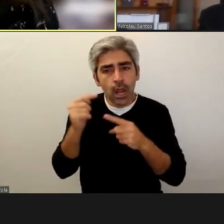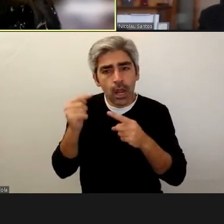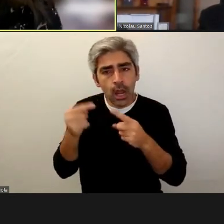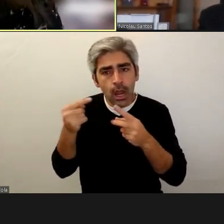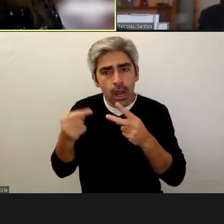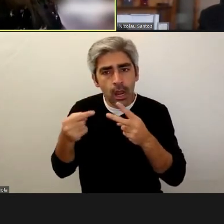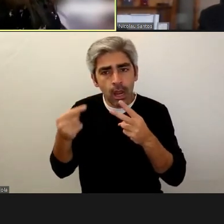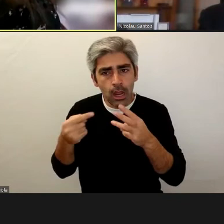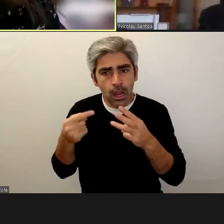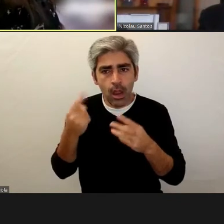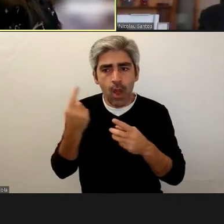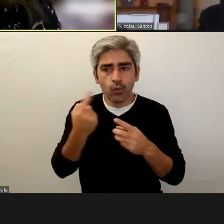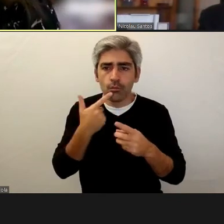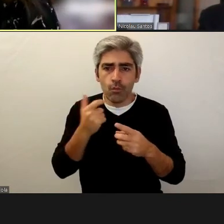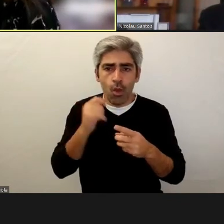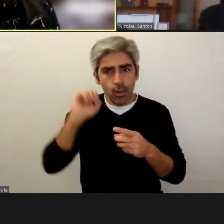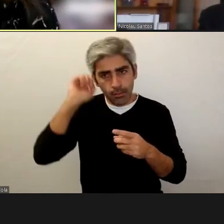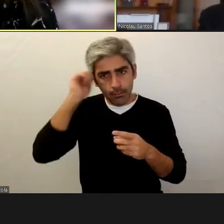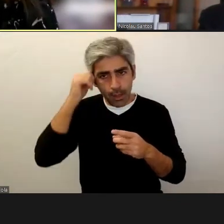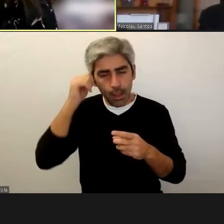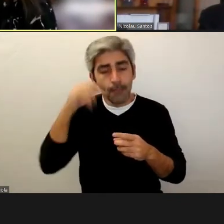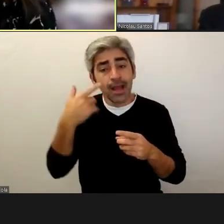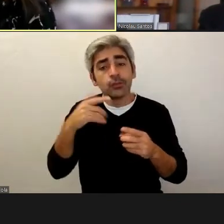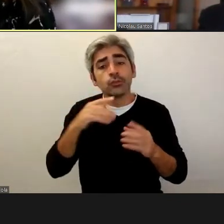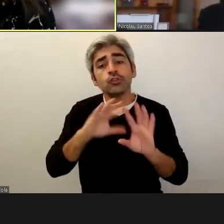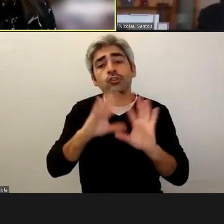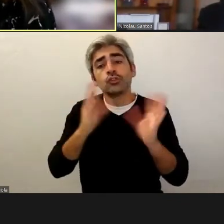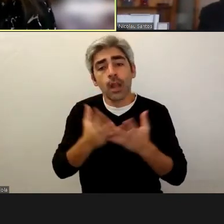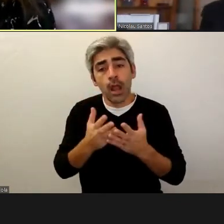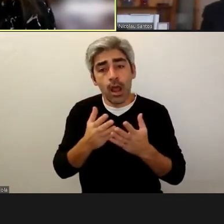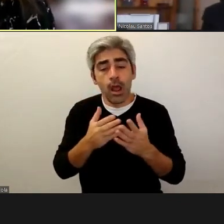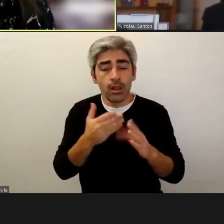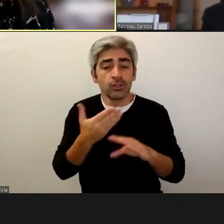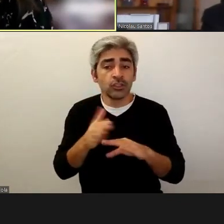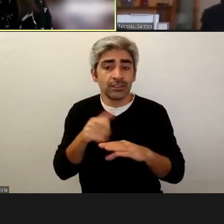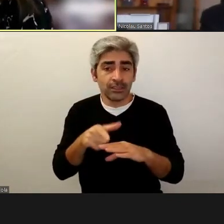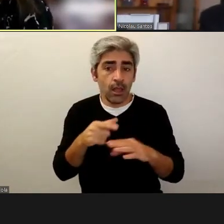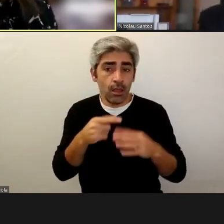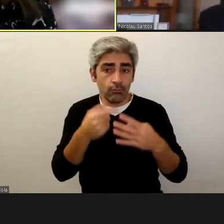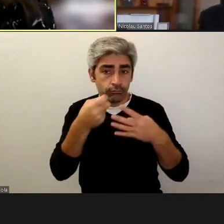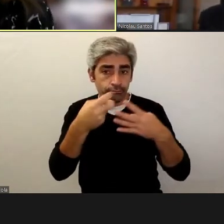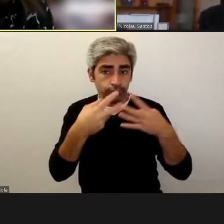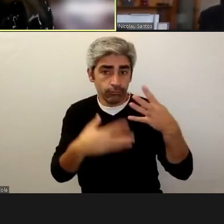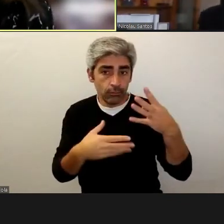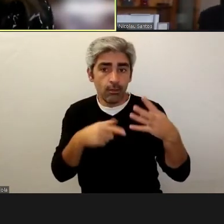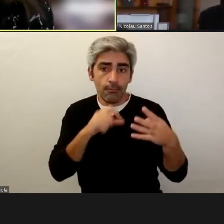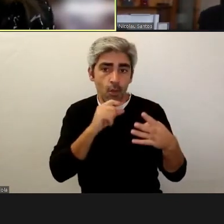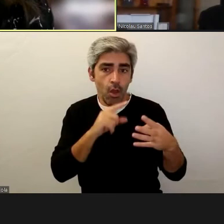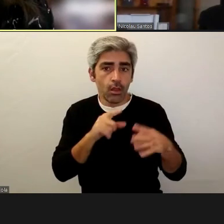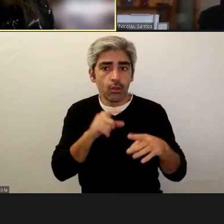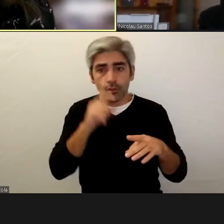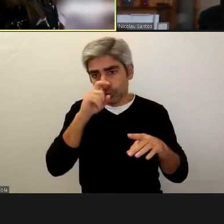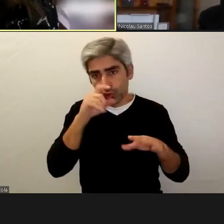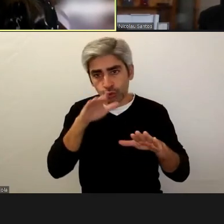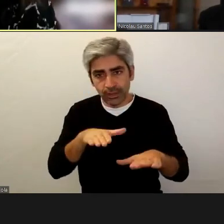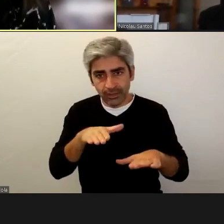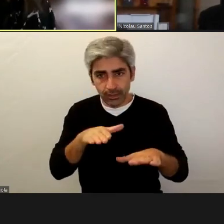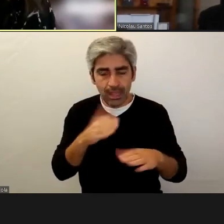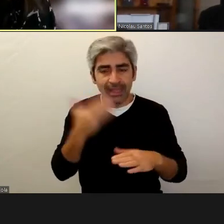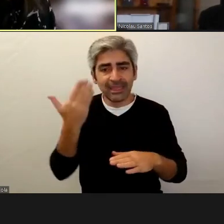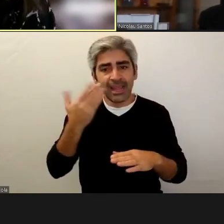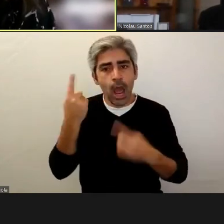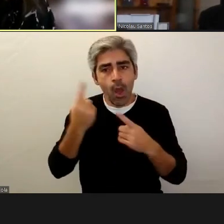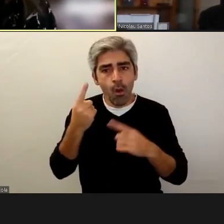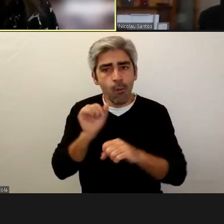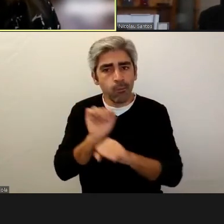em caso algum podem ser suspensos. O decreto de exceção o decreto que declara a exceção pode suspender direitos. E ao suspender